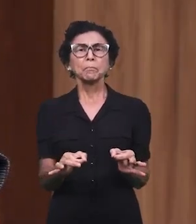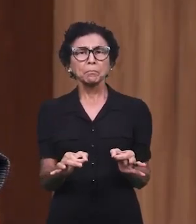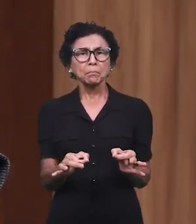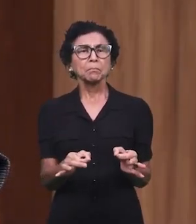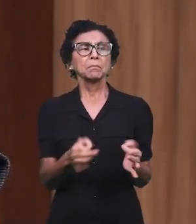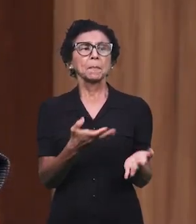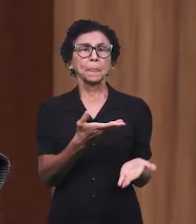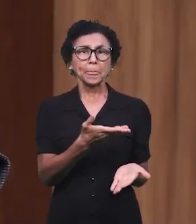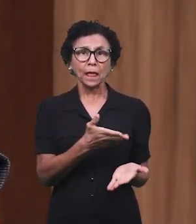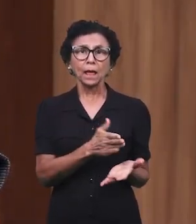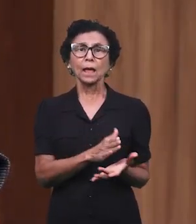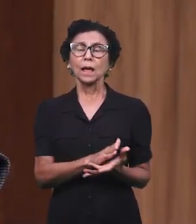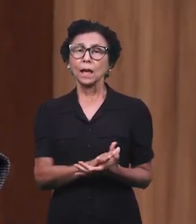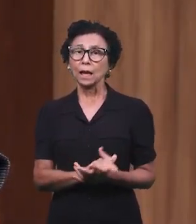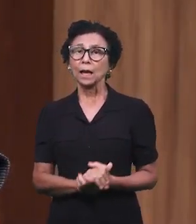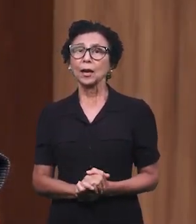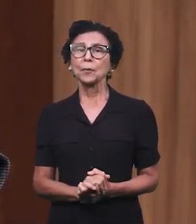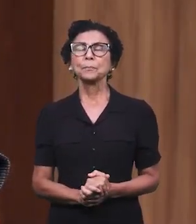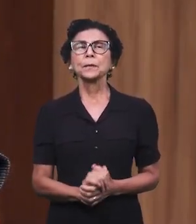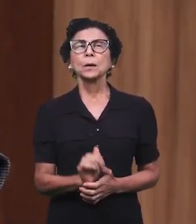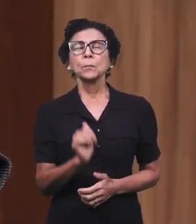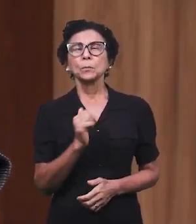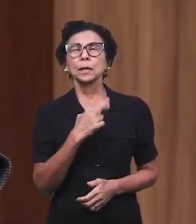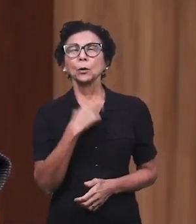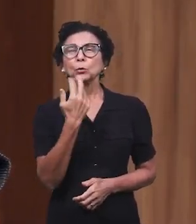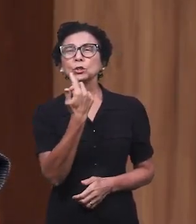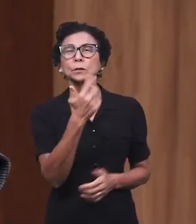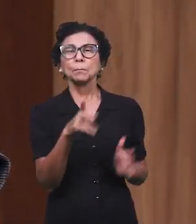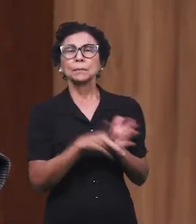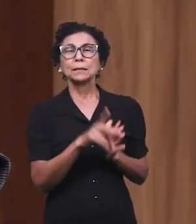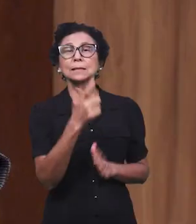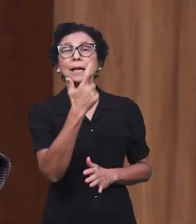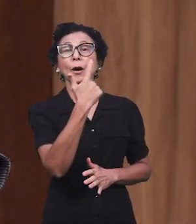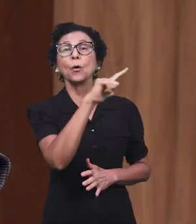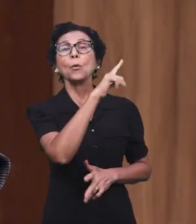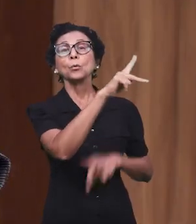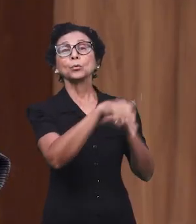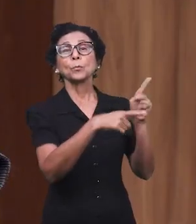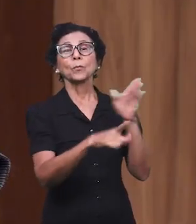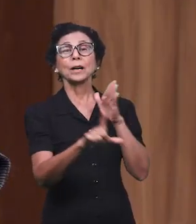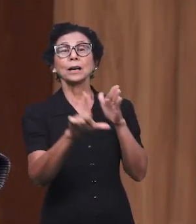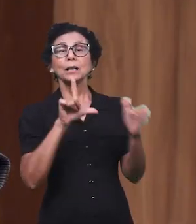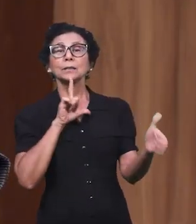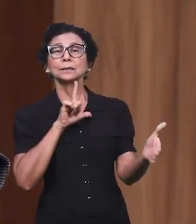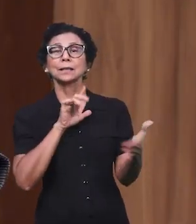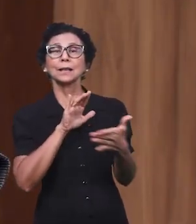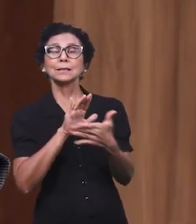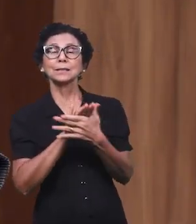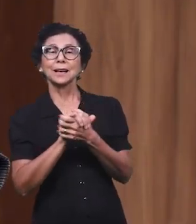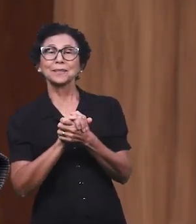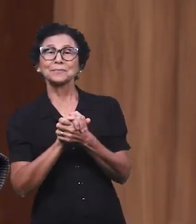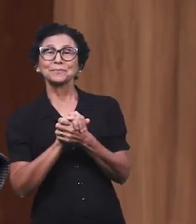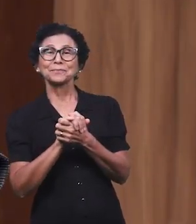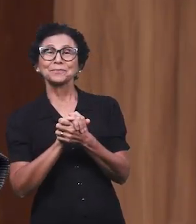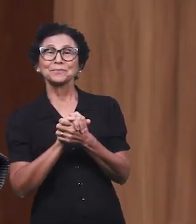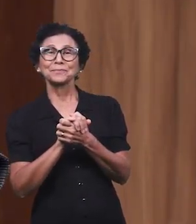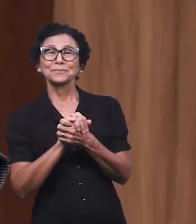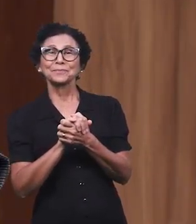Deus dela era outro Deus, ela era de outro povo. Mas agora não. O seu Deus é o meu